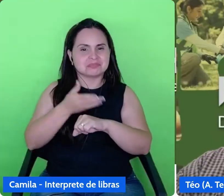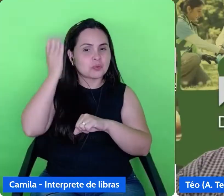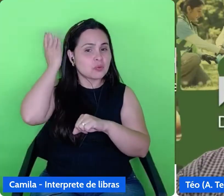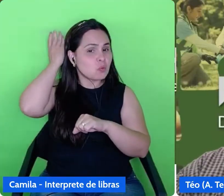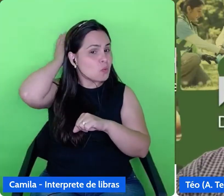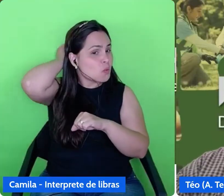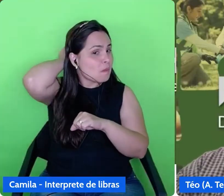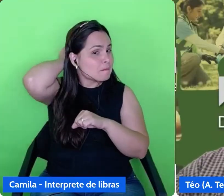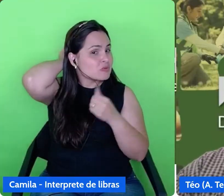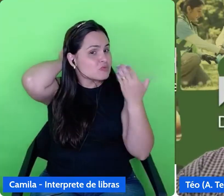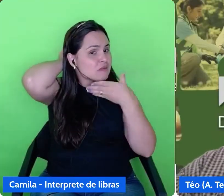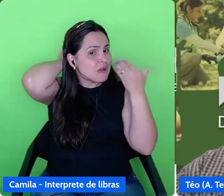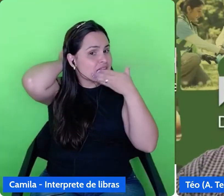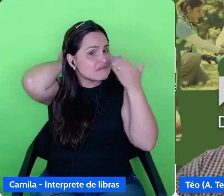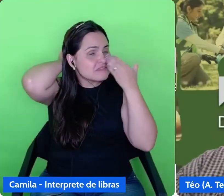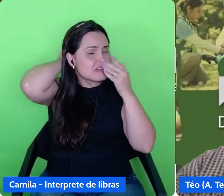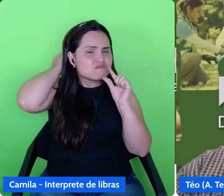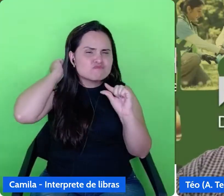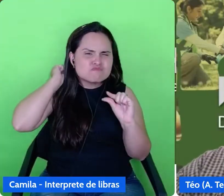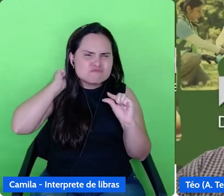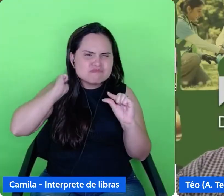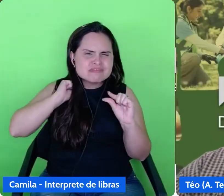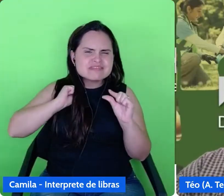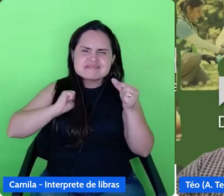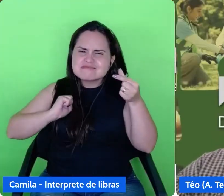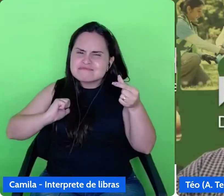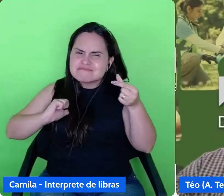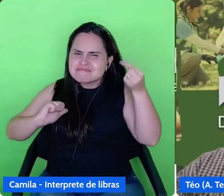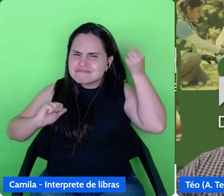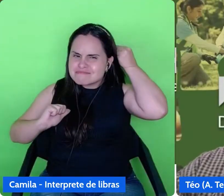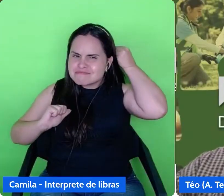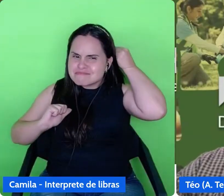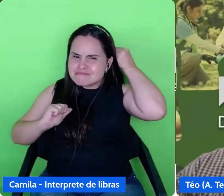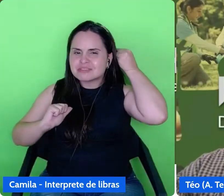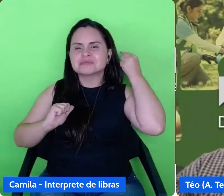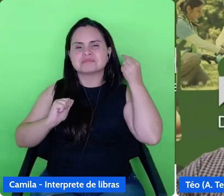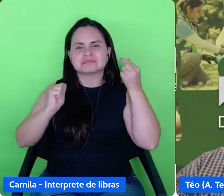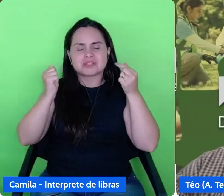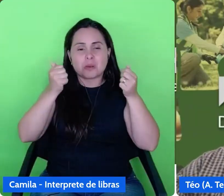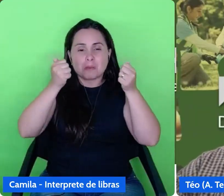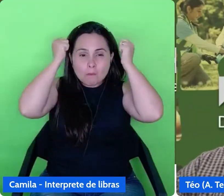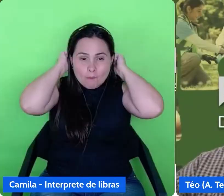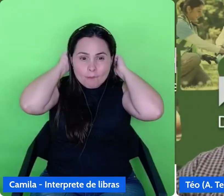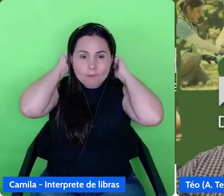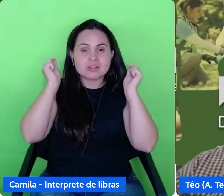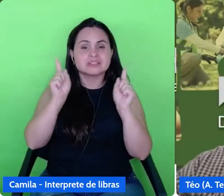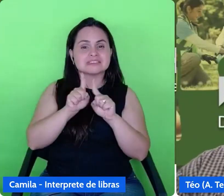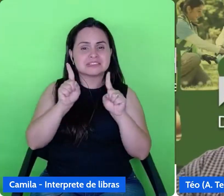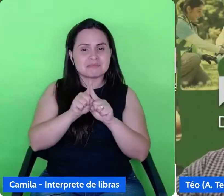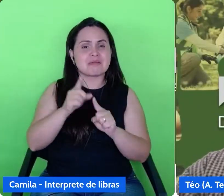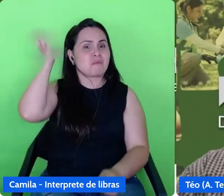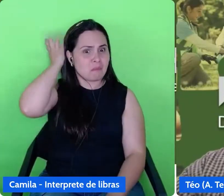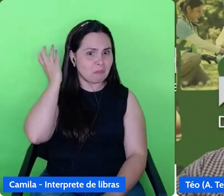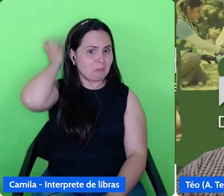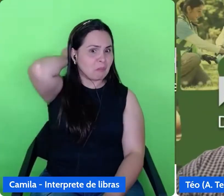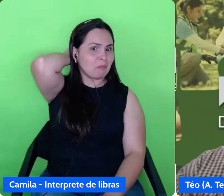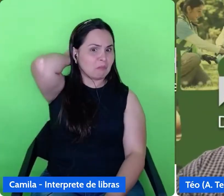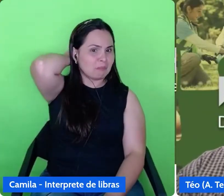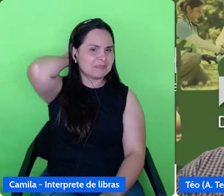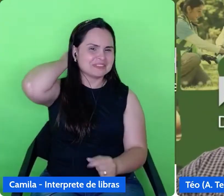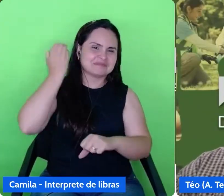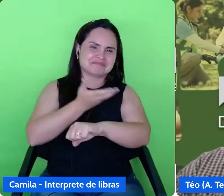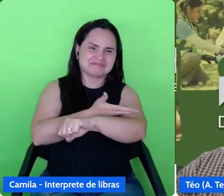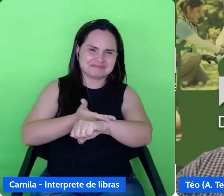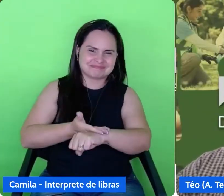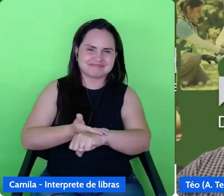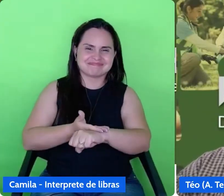não dá para ver, porque ele está minúsculo, mas está aqui atrás. Então, apesar de calvo, eu também tenho um rabo de cavalo, grisalho. Uso